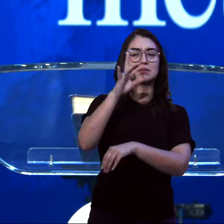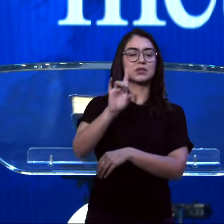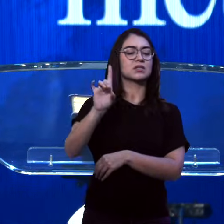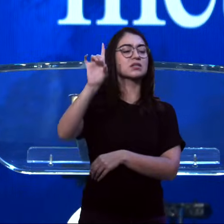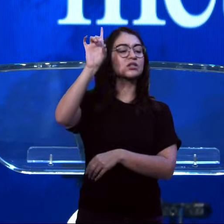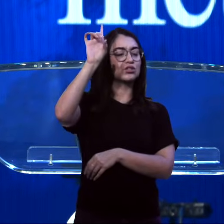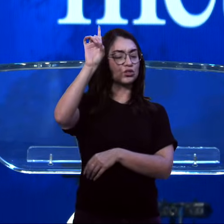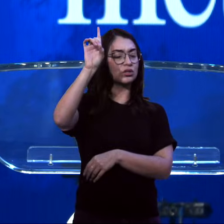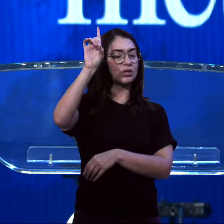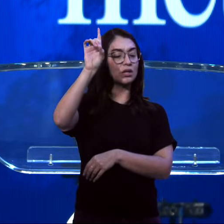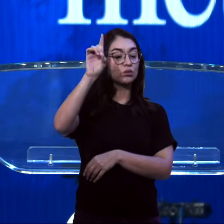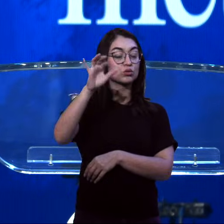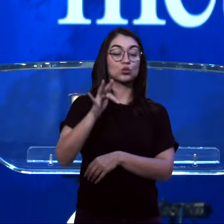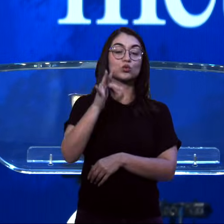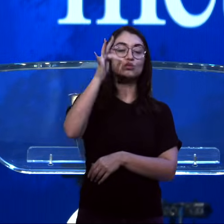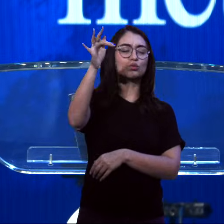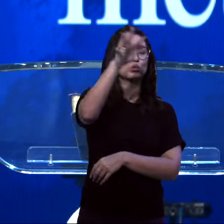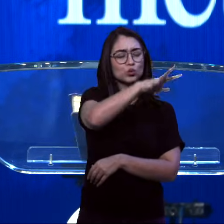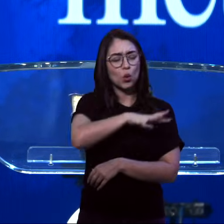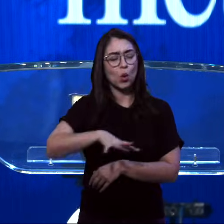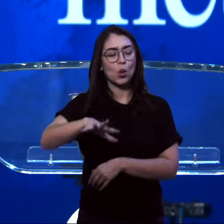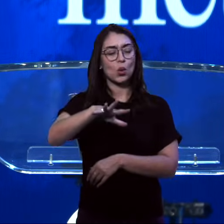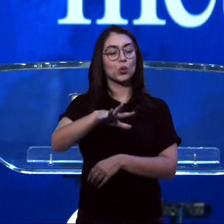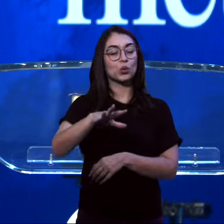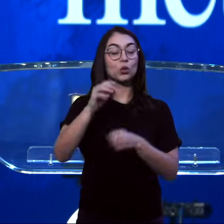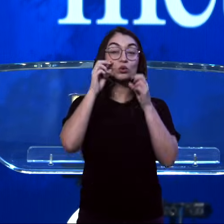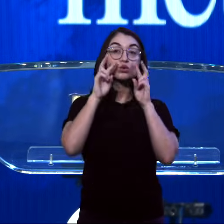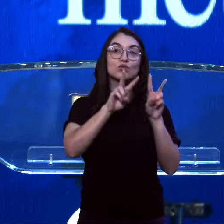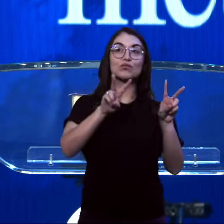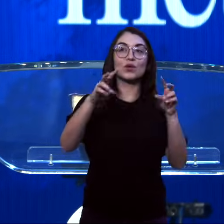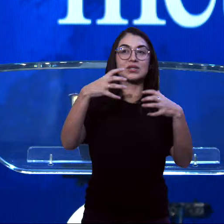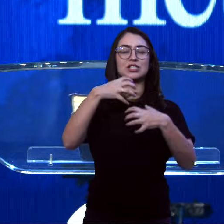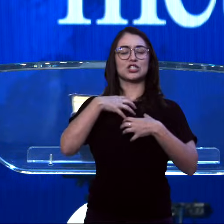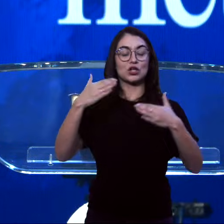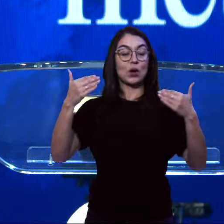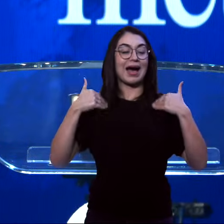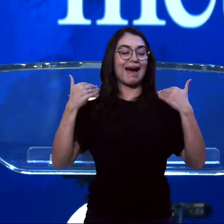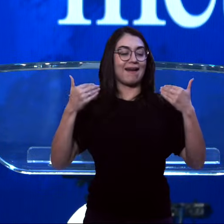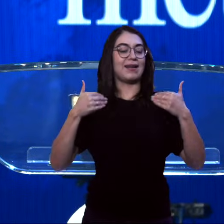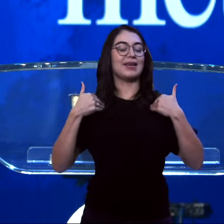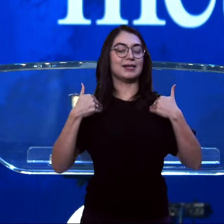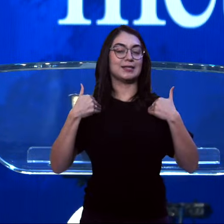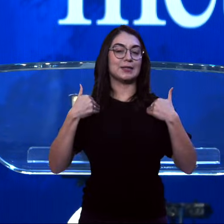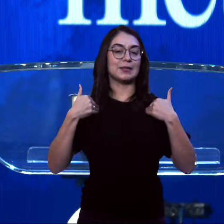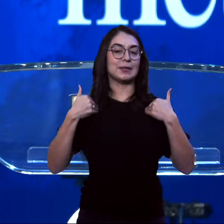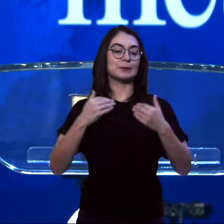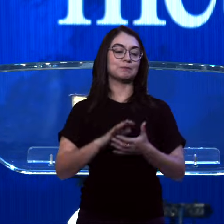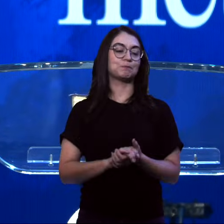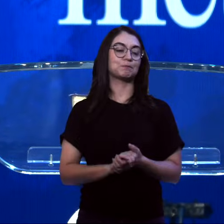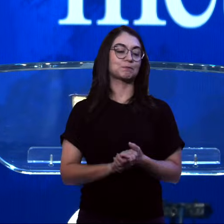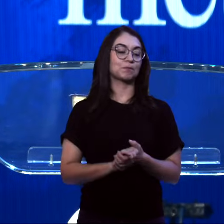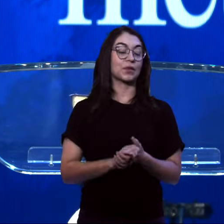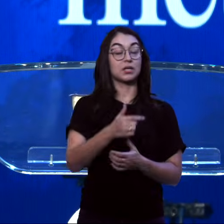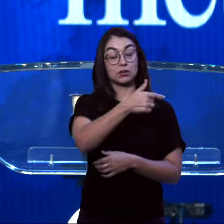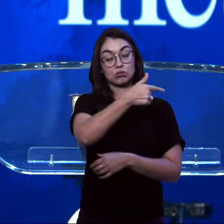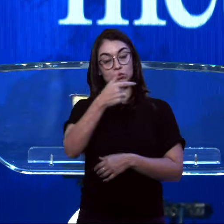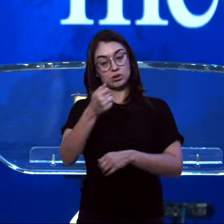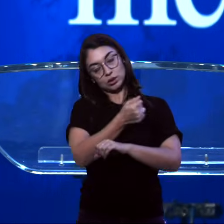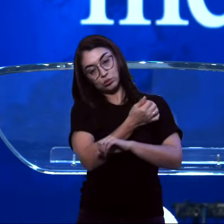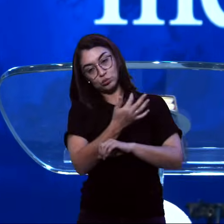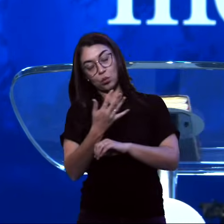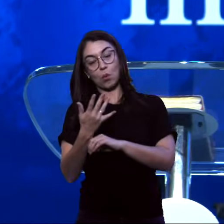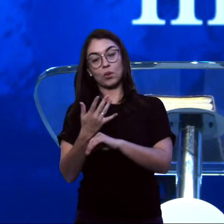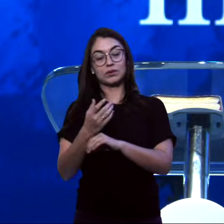coisas? Eles ainda verão com grande alegria a pedra principal nas mãos de Zorobabel. Estes são os 7 olhos do Senhor